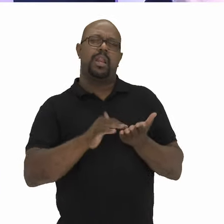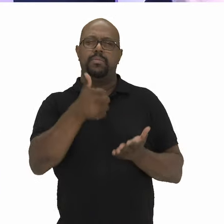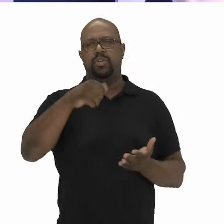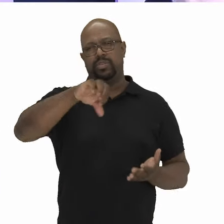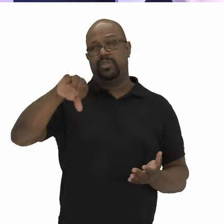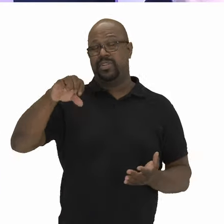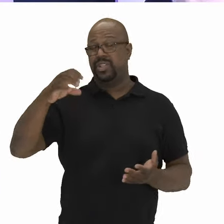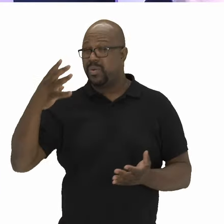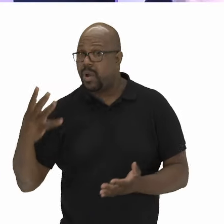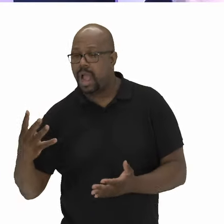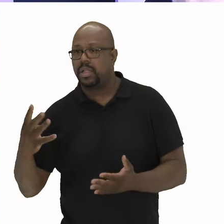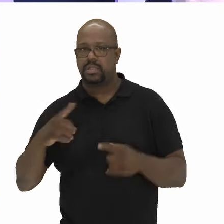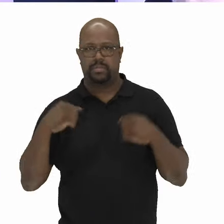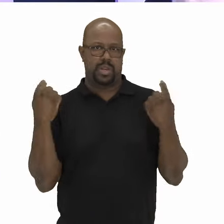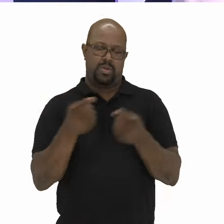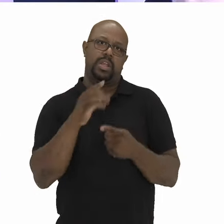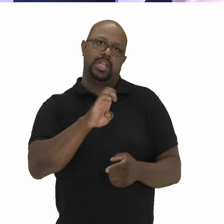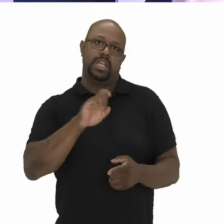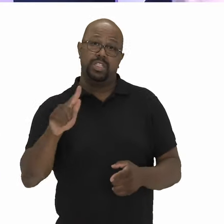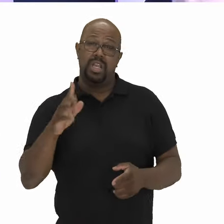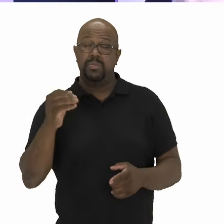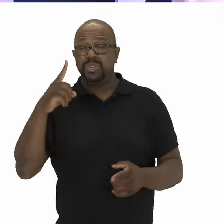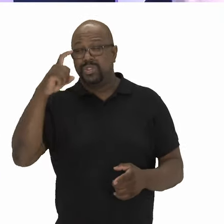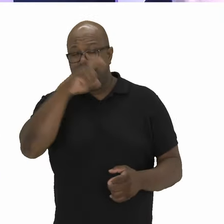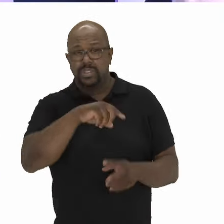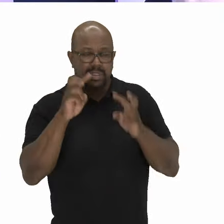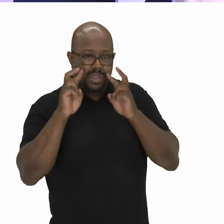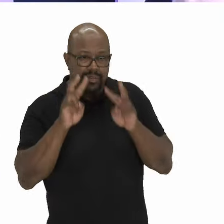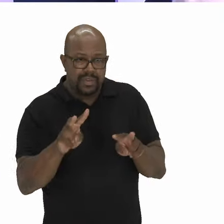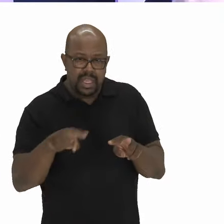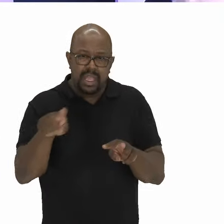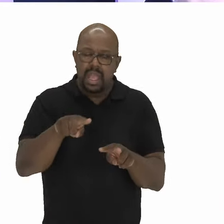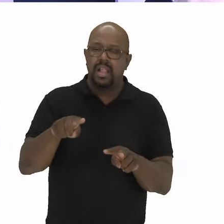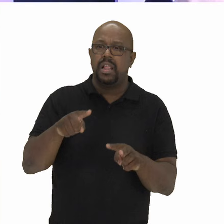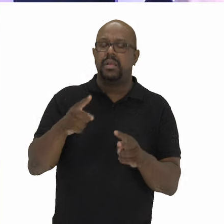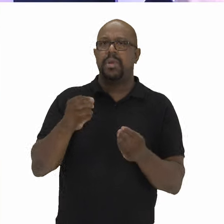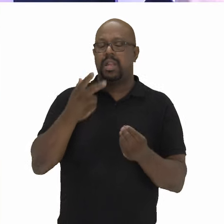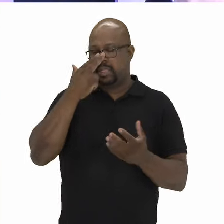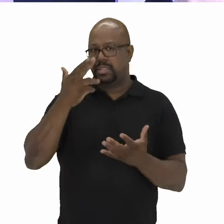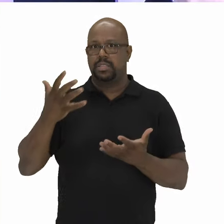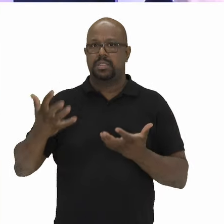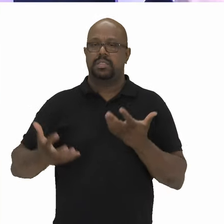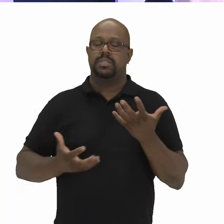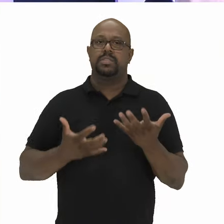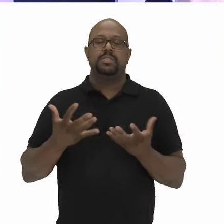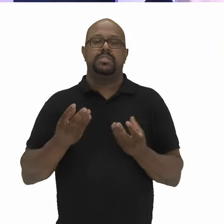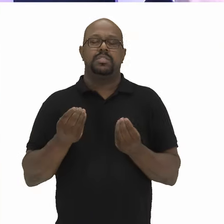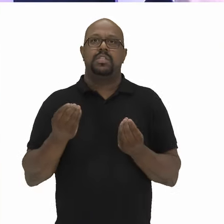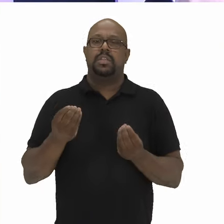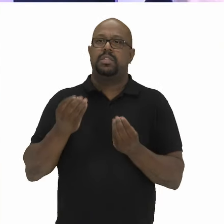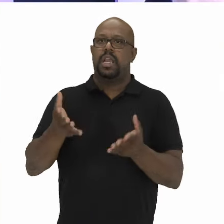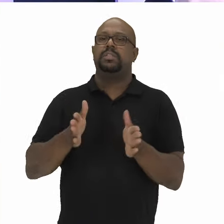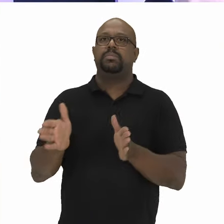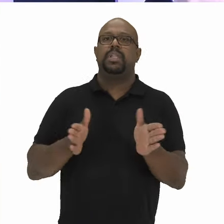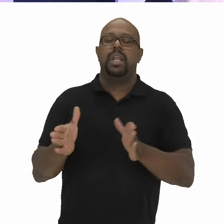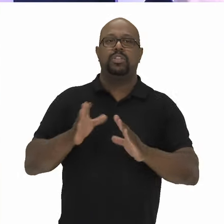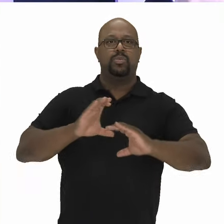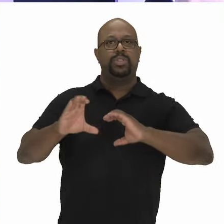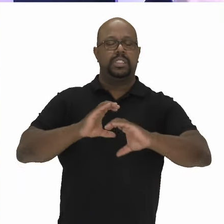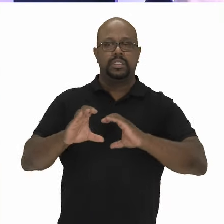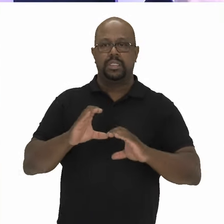1994 então para nós da escola de gente é muito difícil ver essa hesitação em se prover